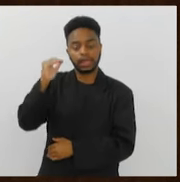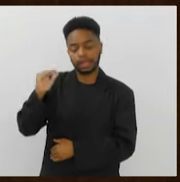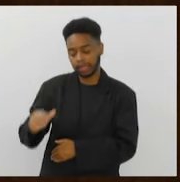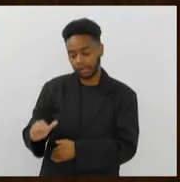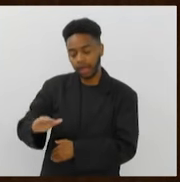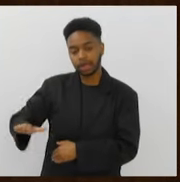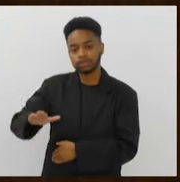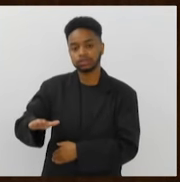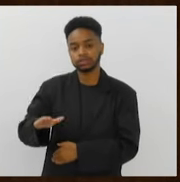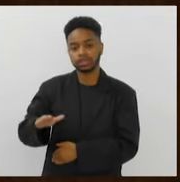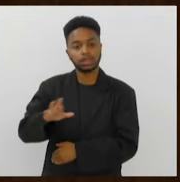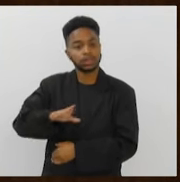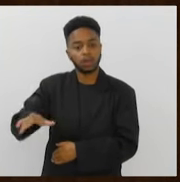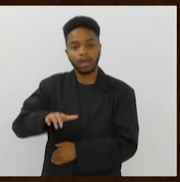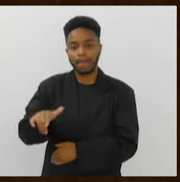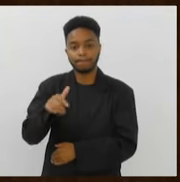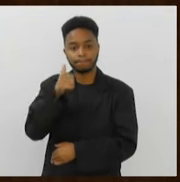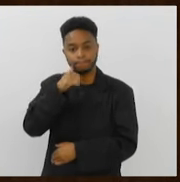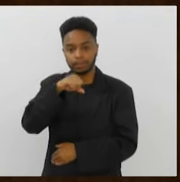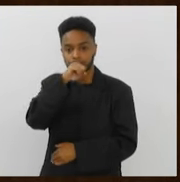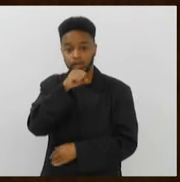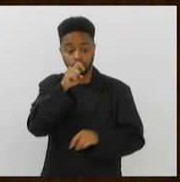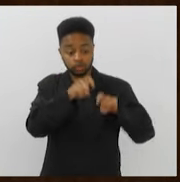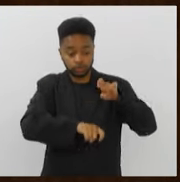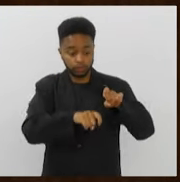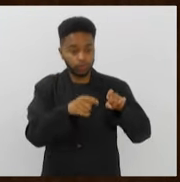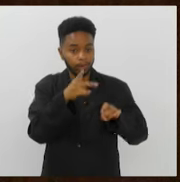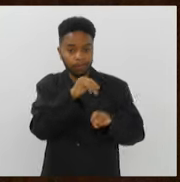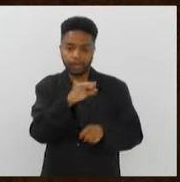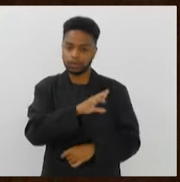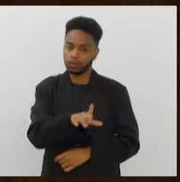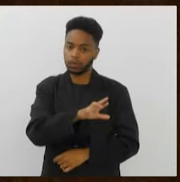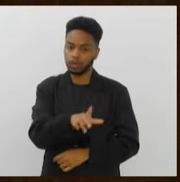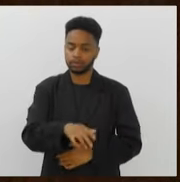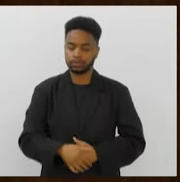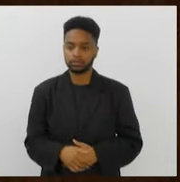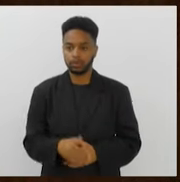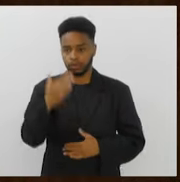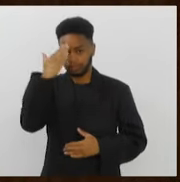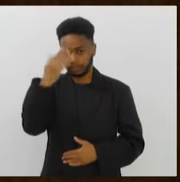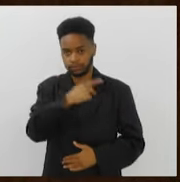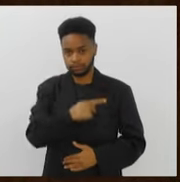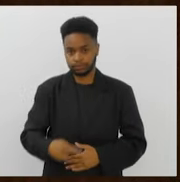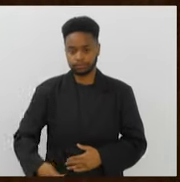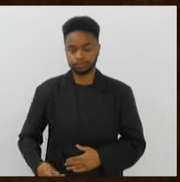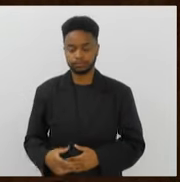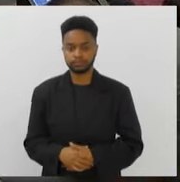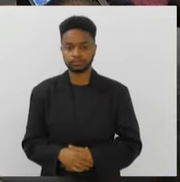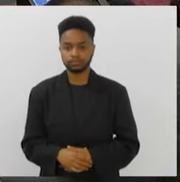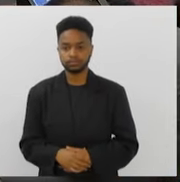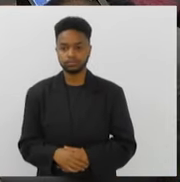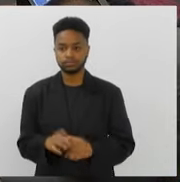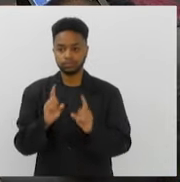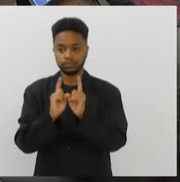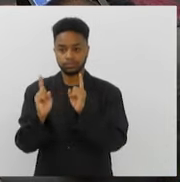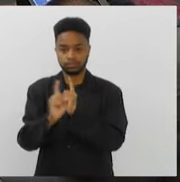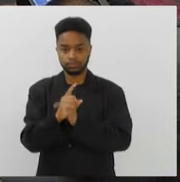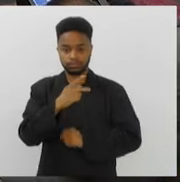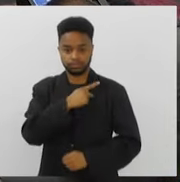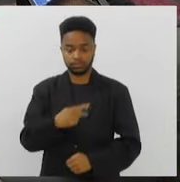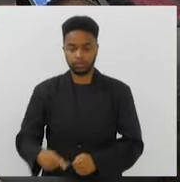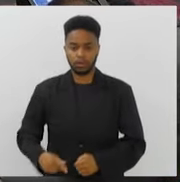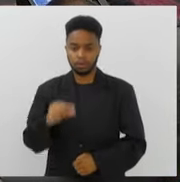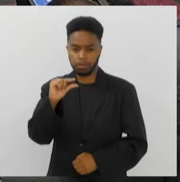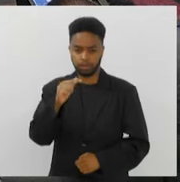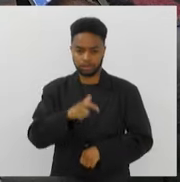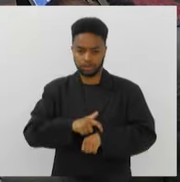criança não é mãe, estuprador não é pai. Obrigada, senhor presidente. Pela ordem, senhor presidente. Poucos minutos